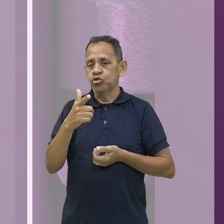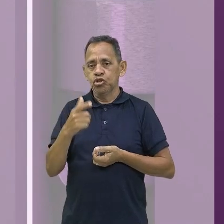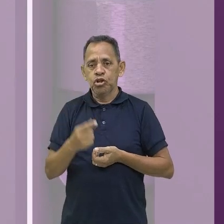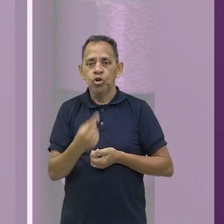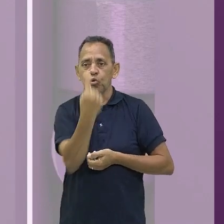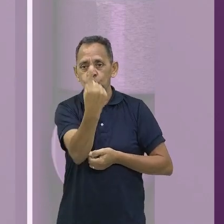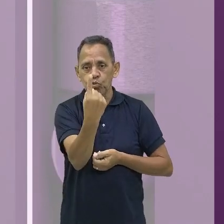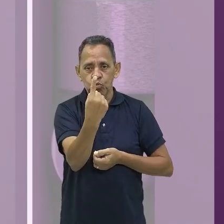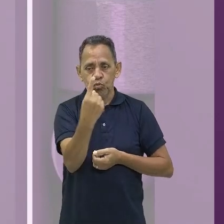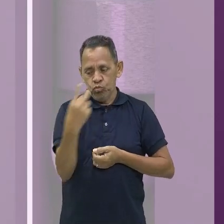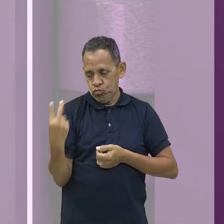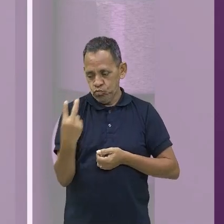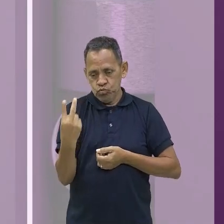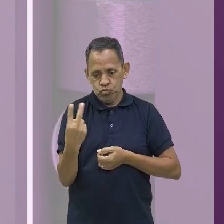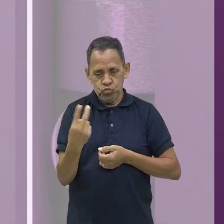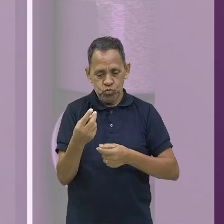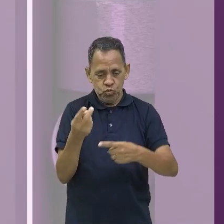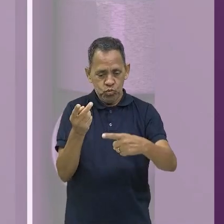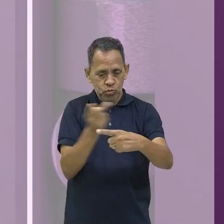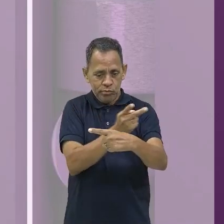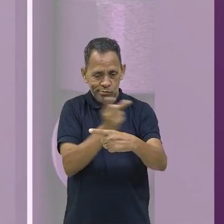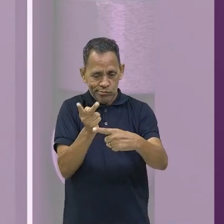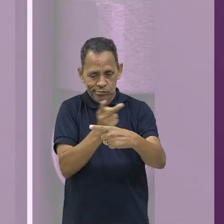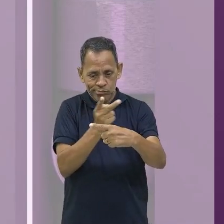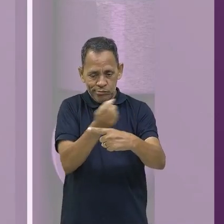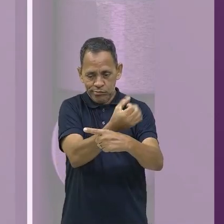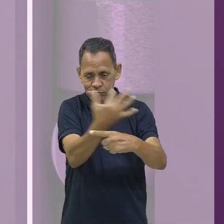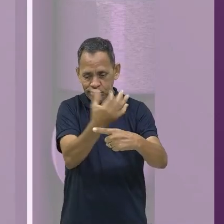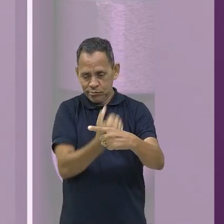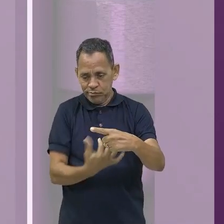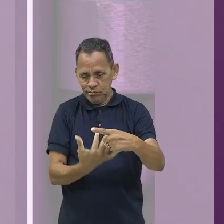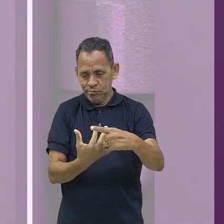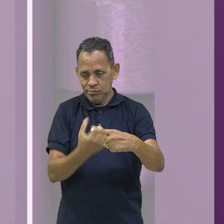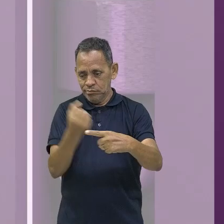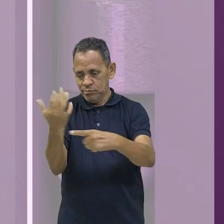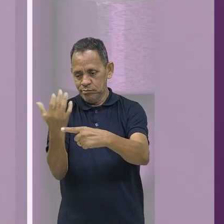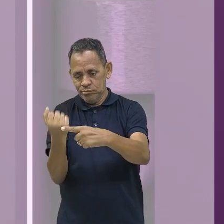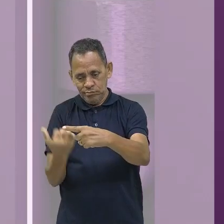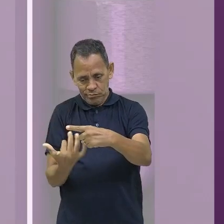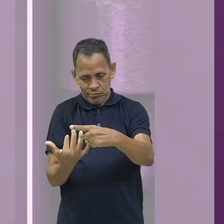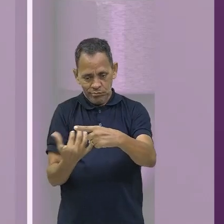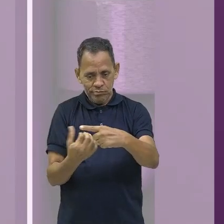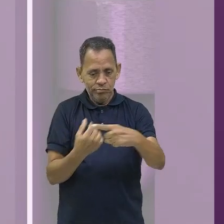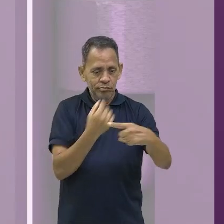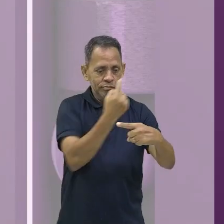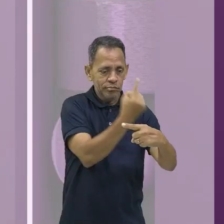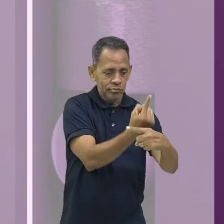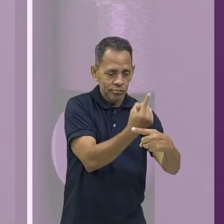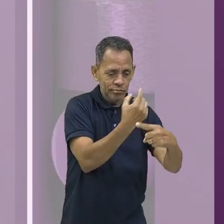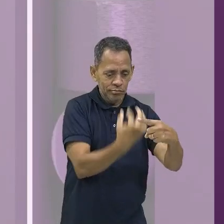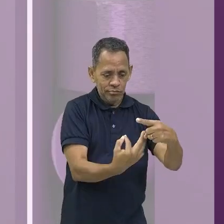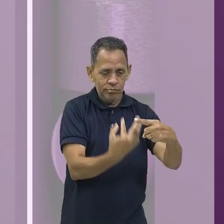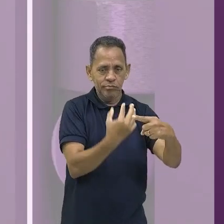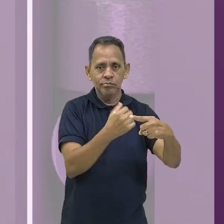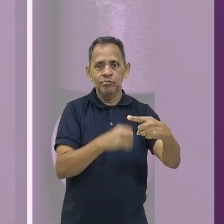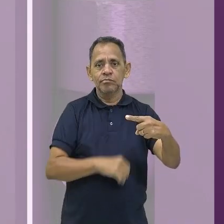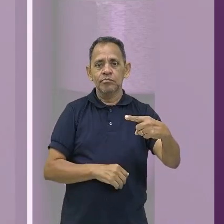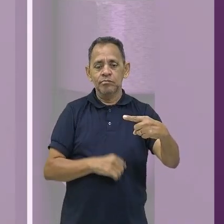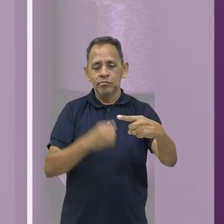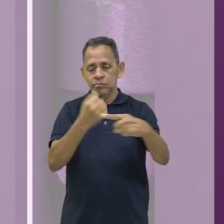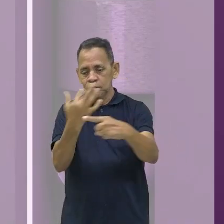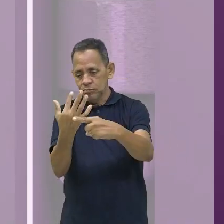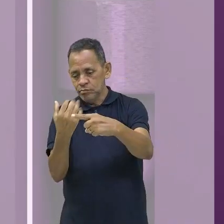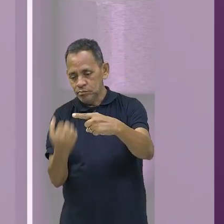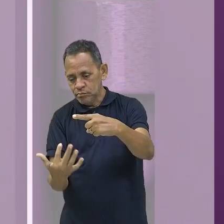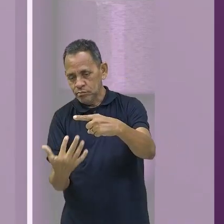valores dessas duas frações. Ou seja, eu tenho ali numerador e denominador, numa fração, na